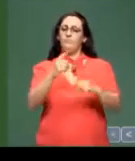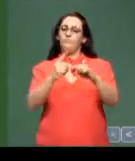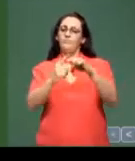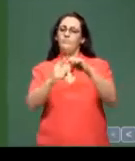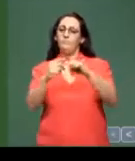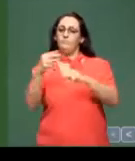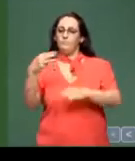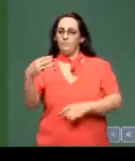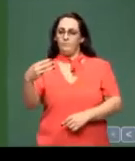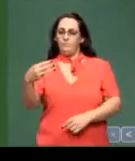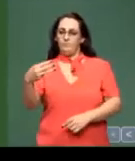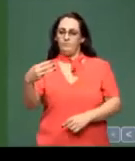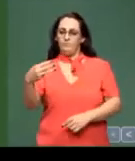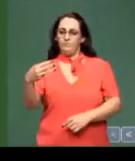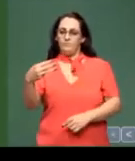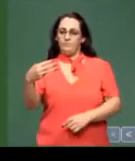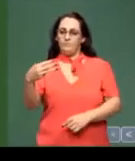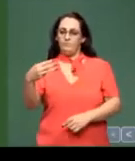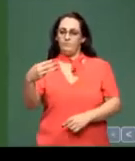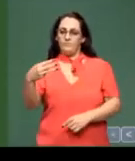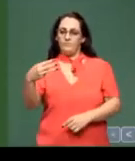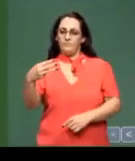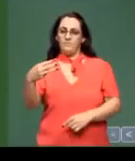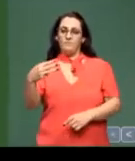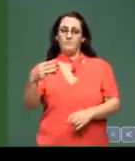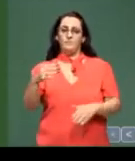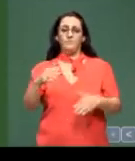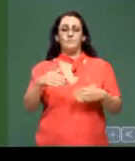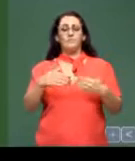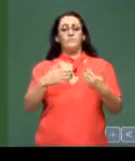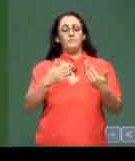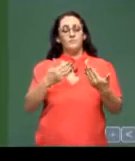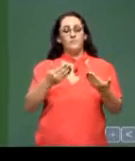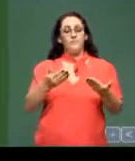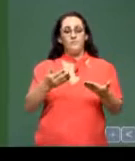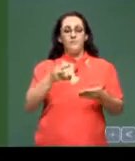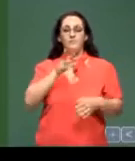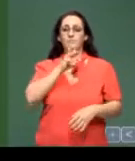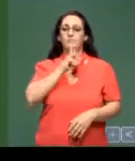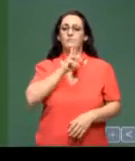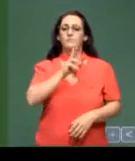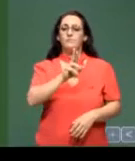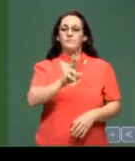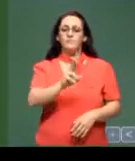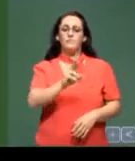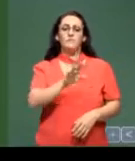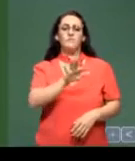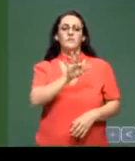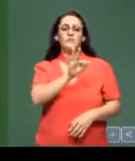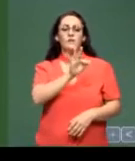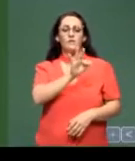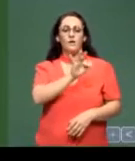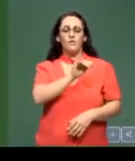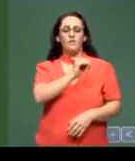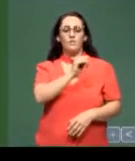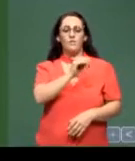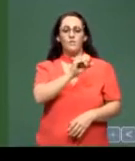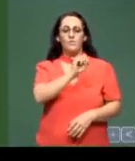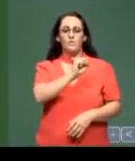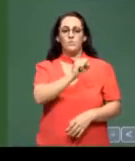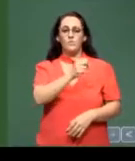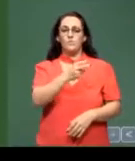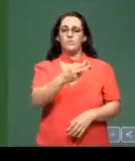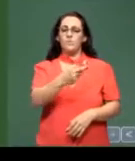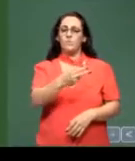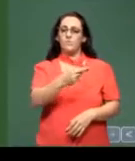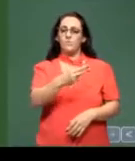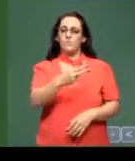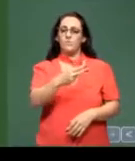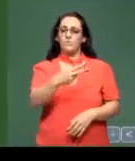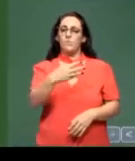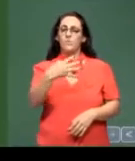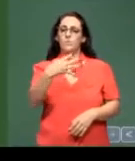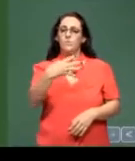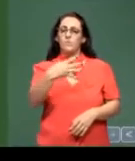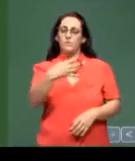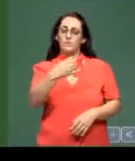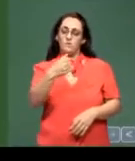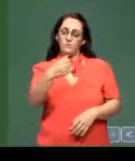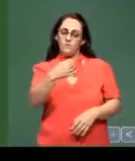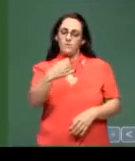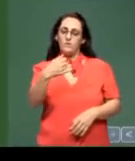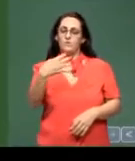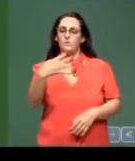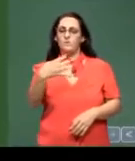mais 3. Ok? Então, finalmente, f de menos 8 igual a menos 40 mais